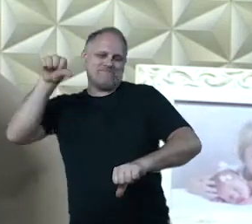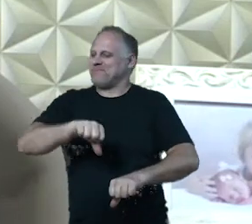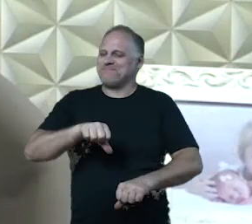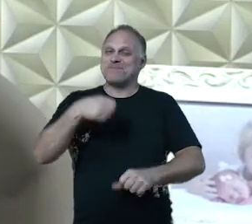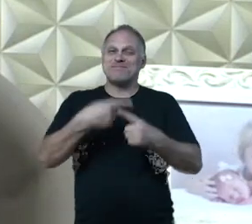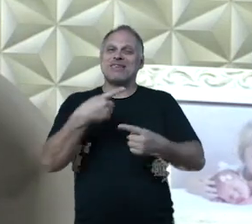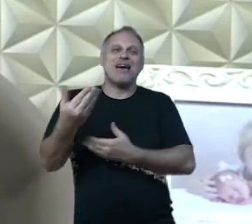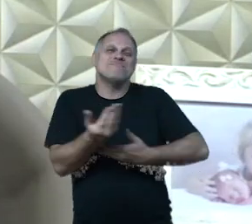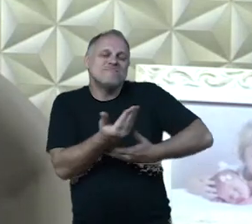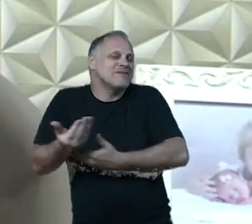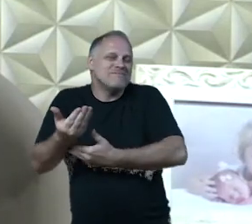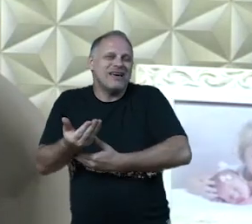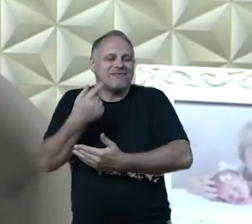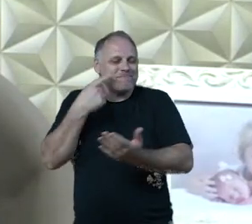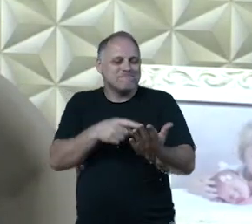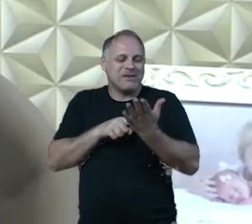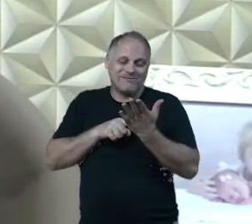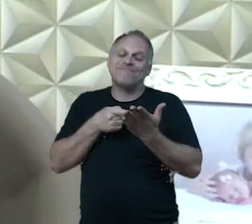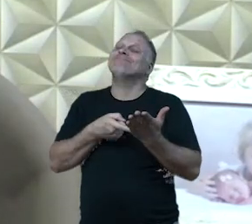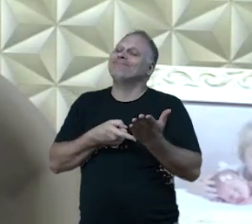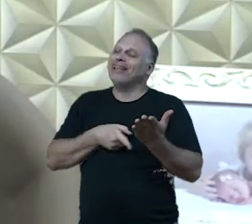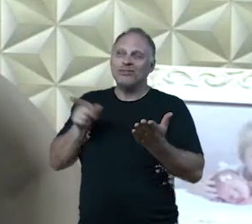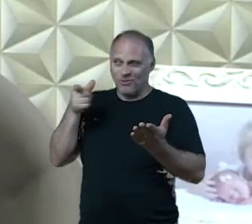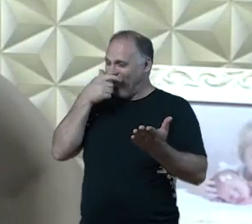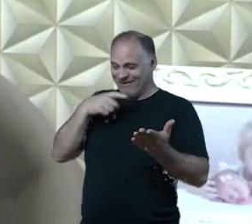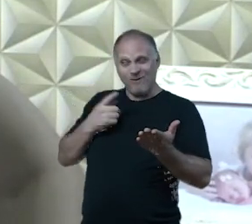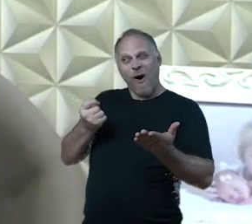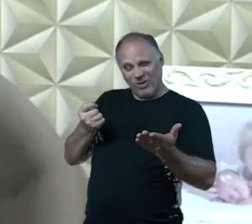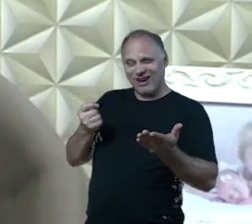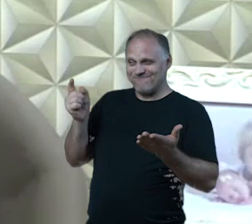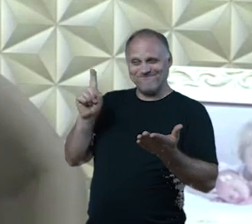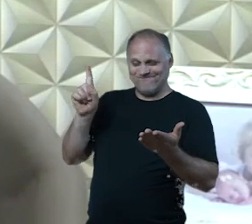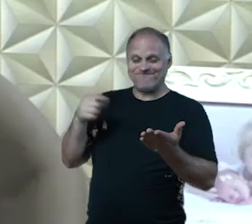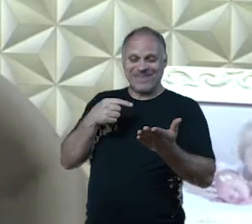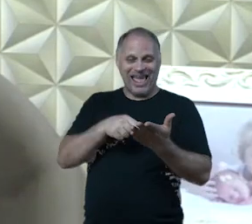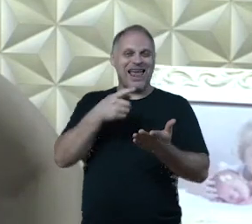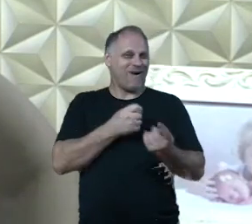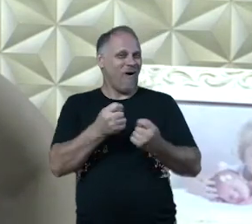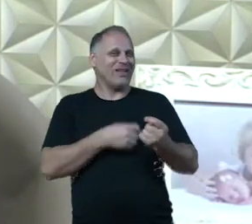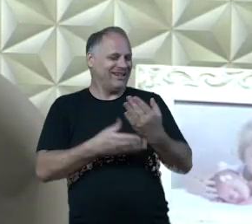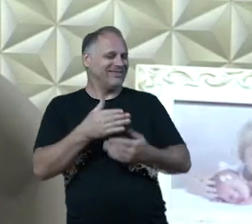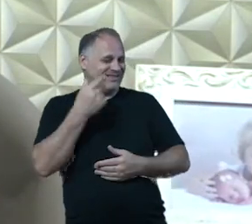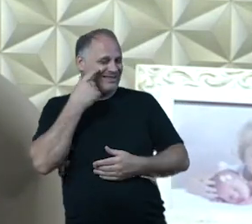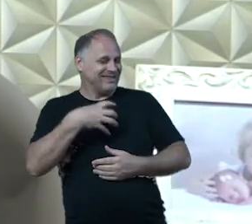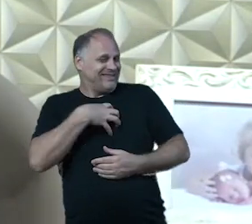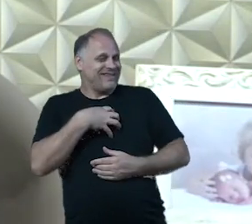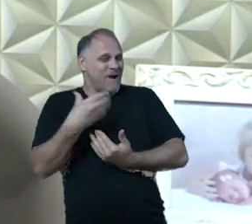de nada. E as crianças, elas vêm para nos mostrar isso, assim. Então, é sentir o tempo do